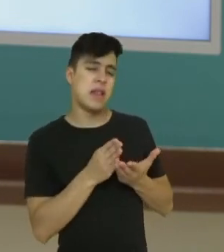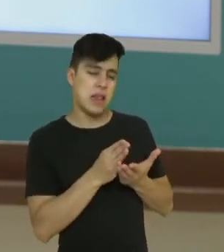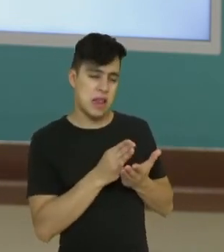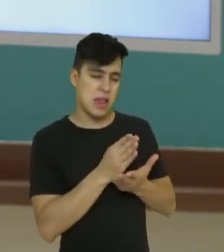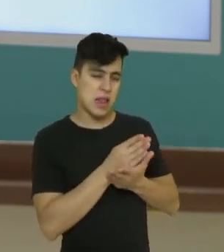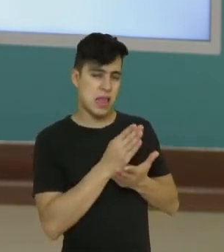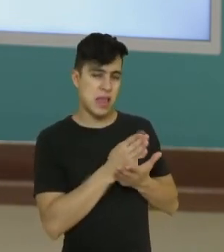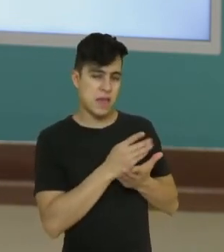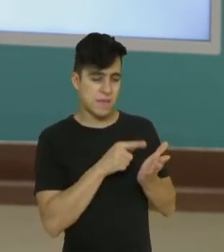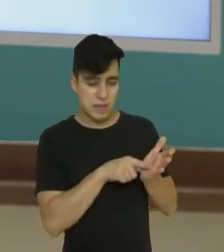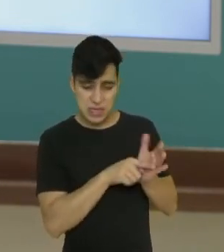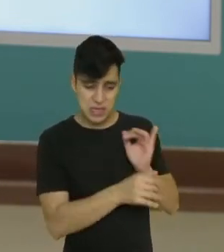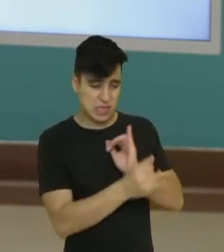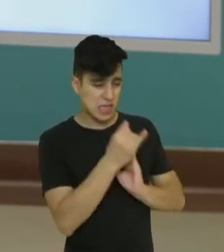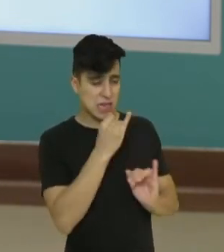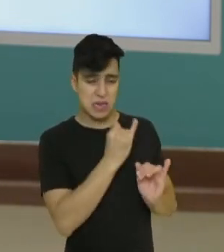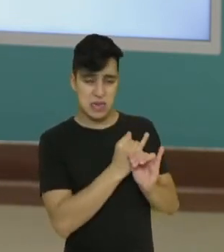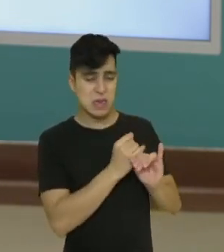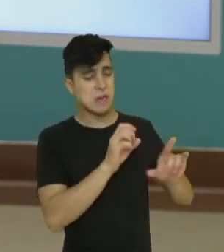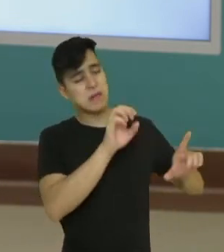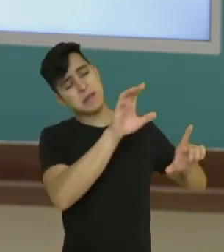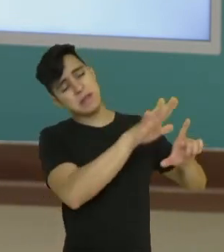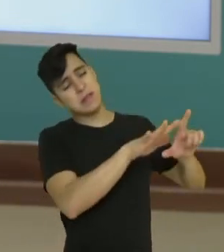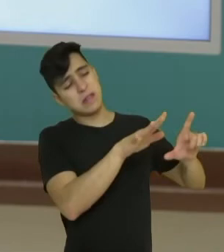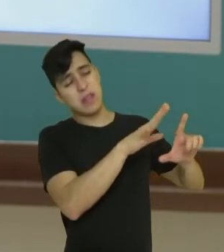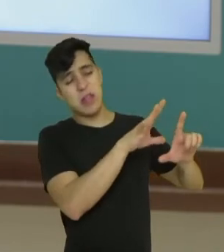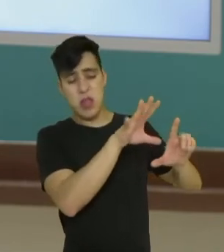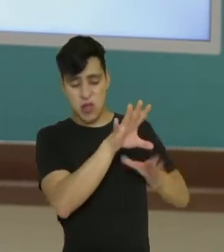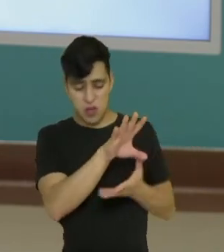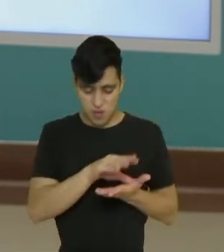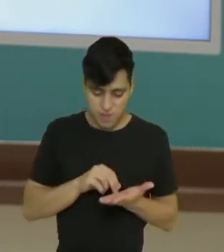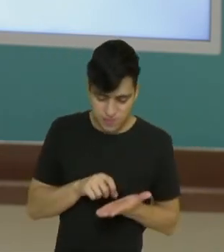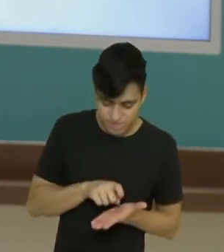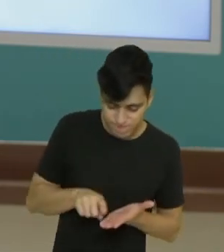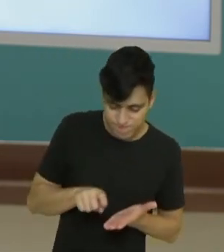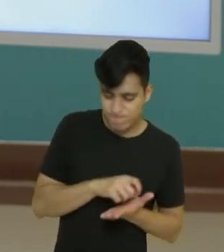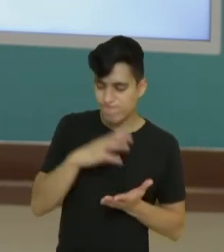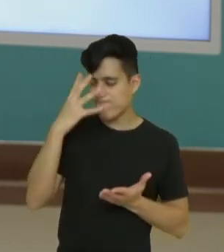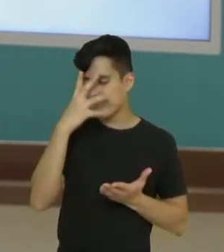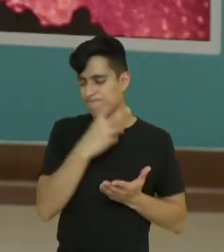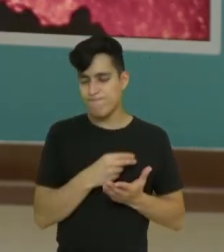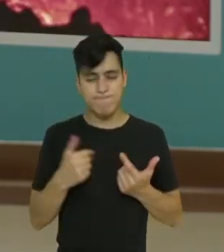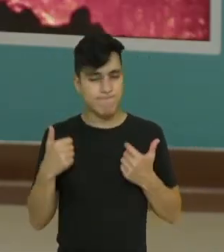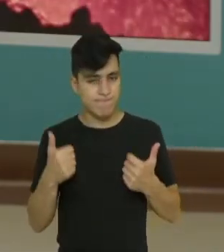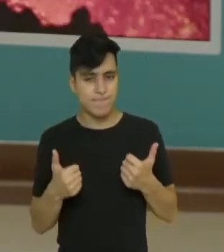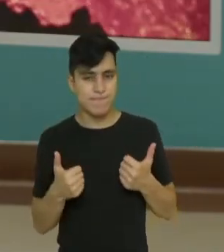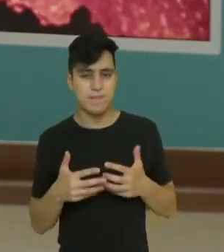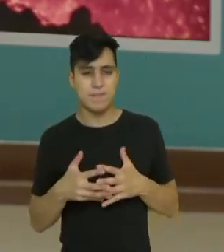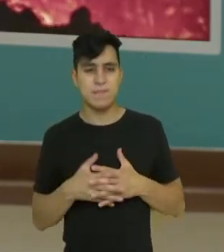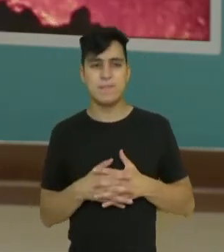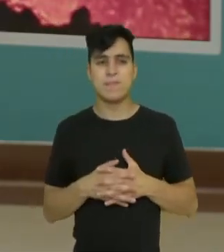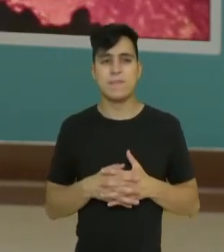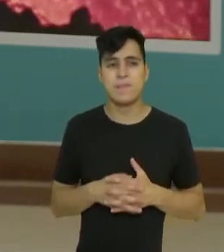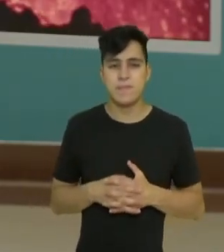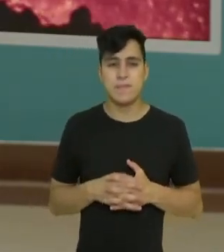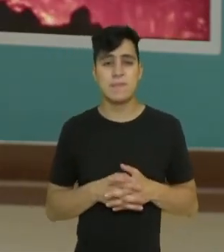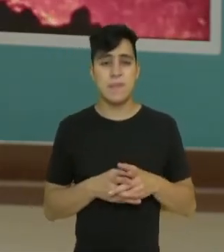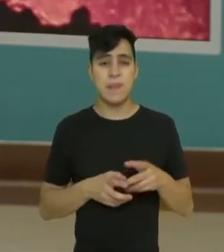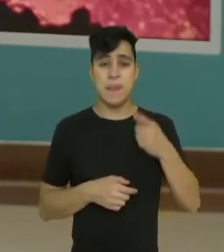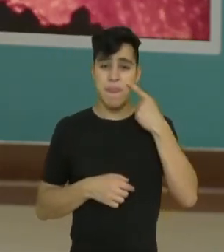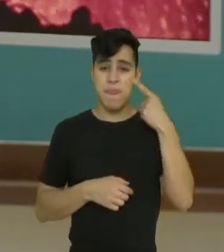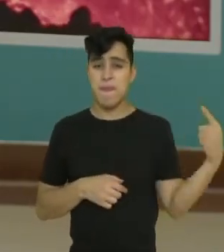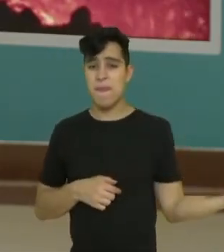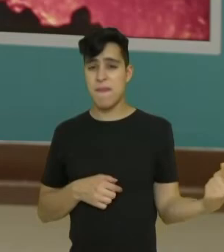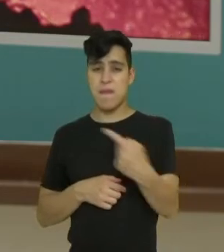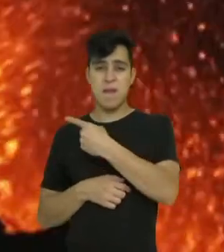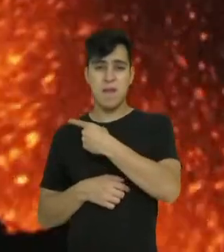um site da internet e fazer esse desenho bem caprichado. Combinado? Olha que interessante essa